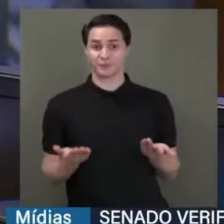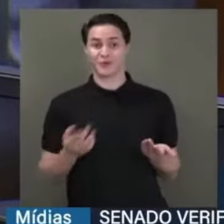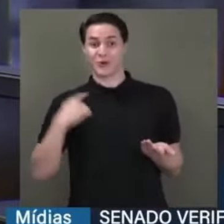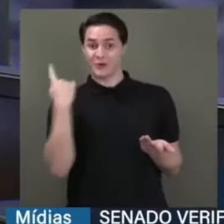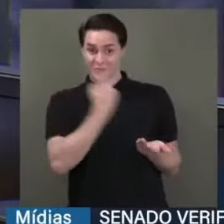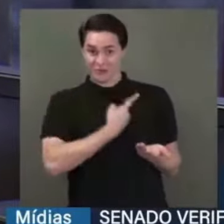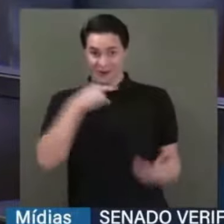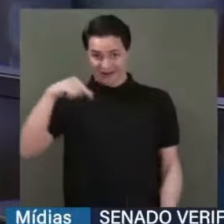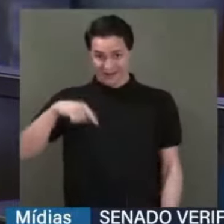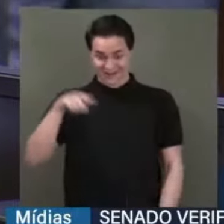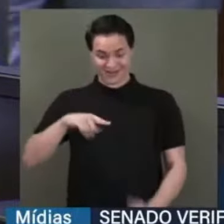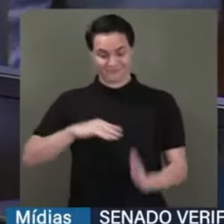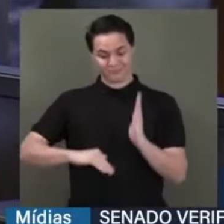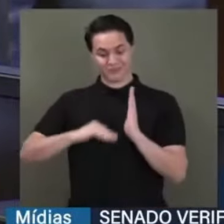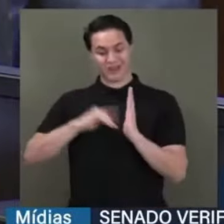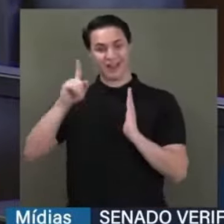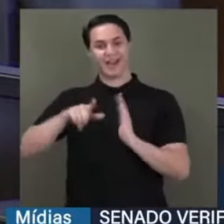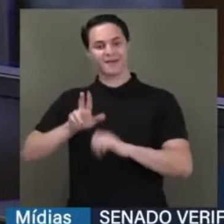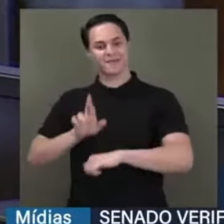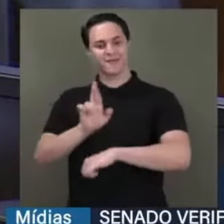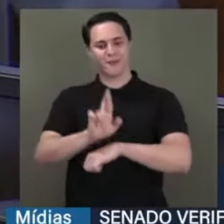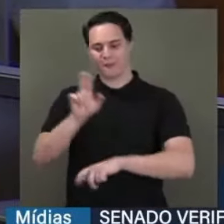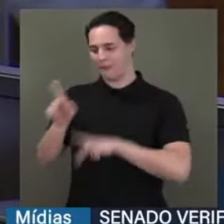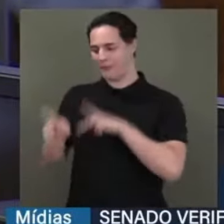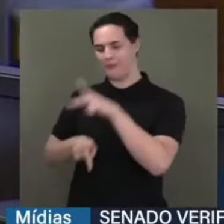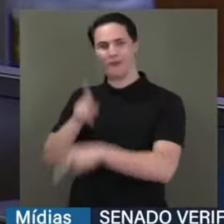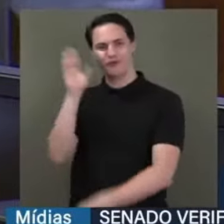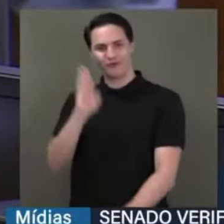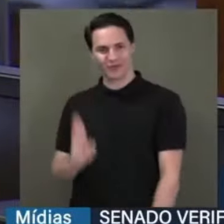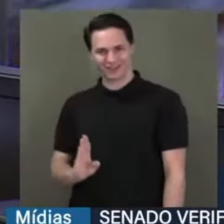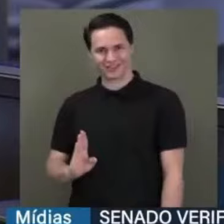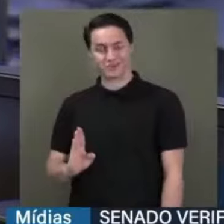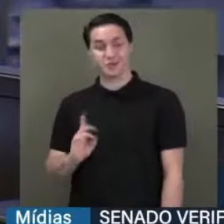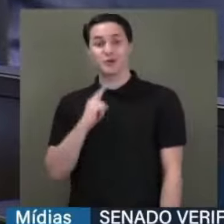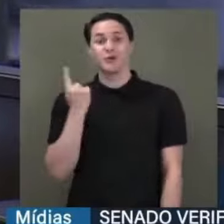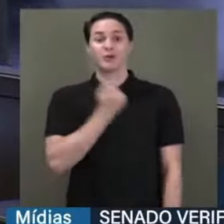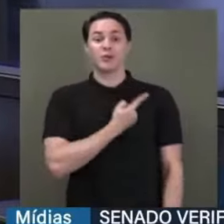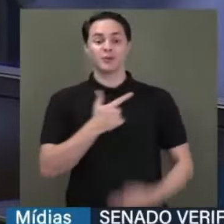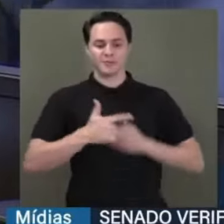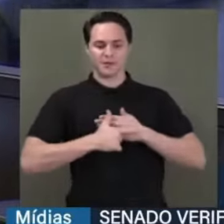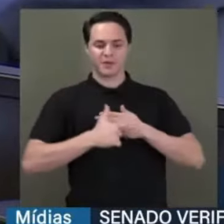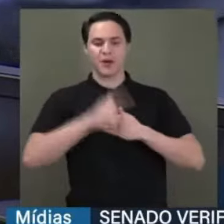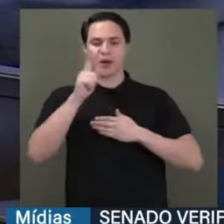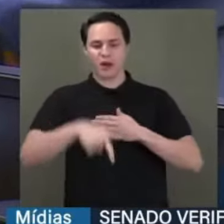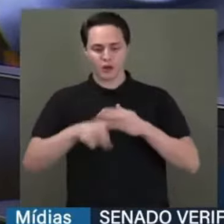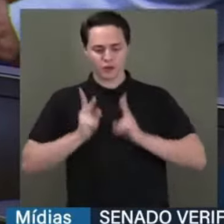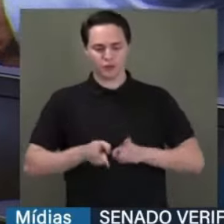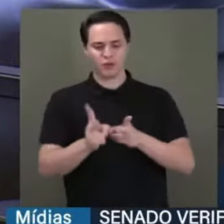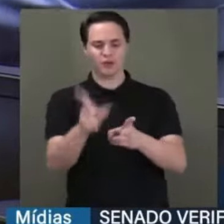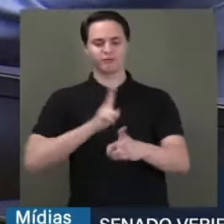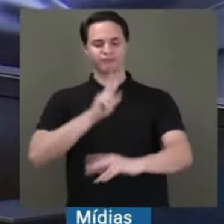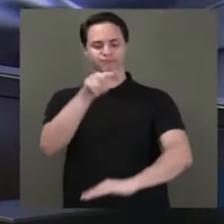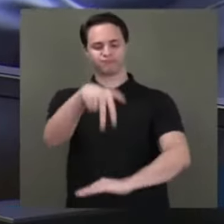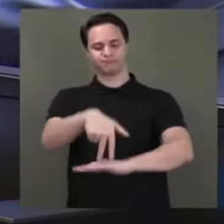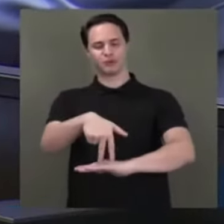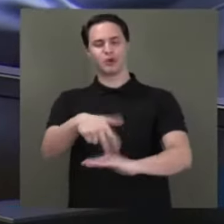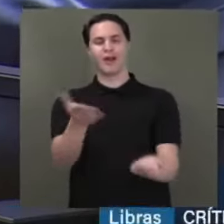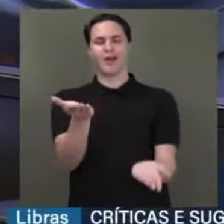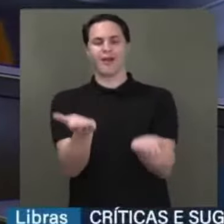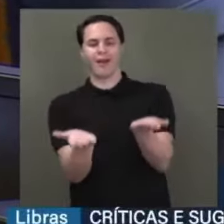brasileiro é nosso dever como Congresso Nacional manter uma postura de